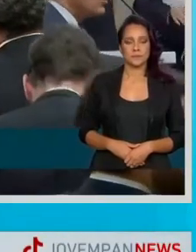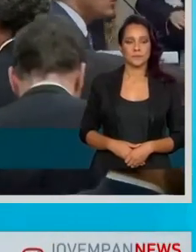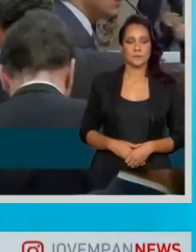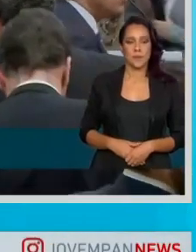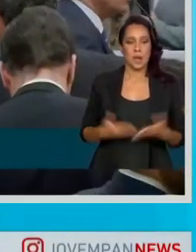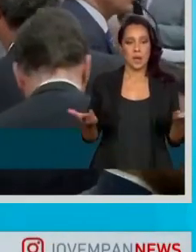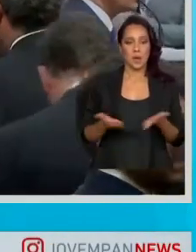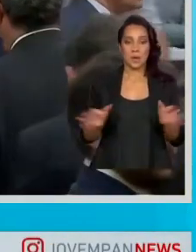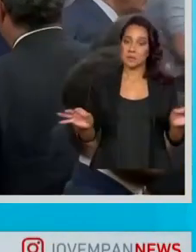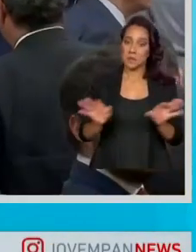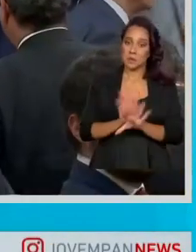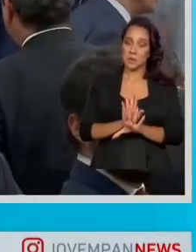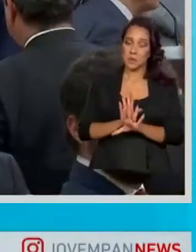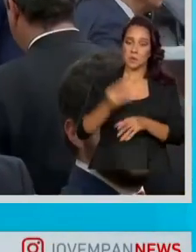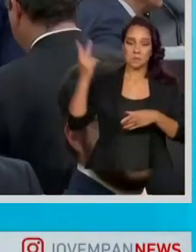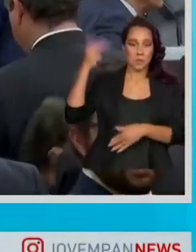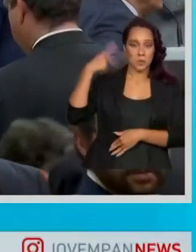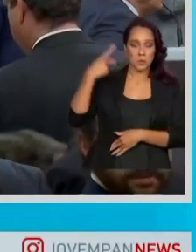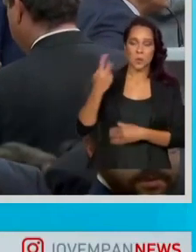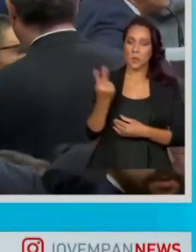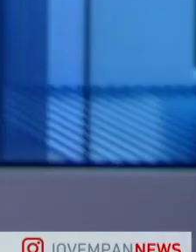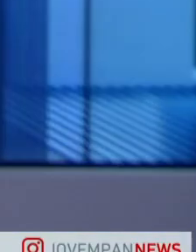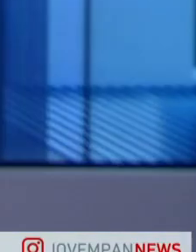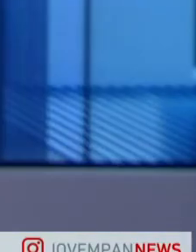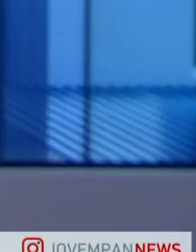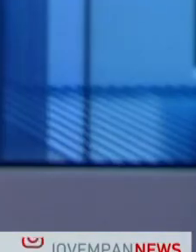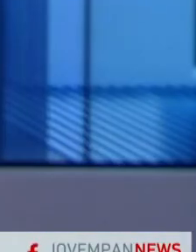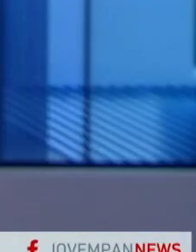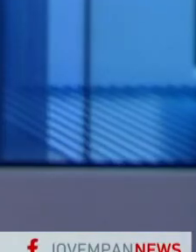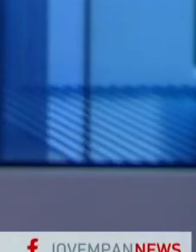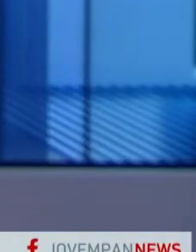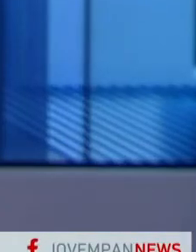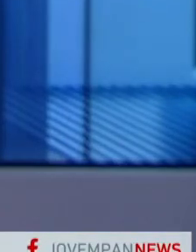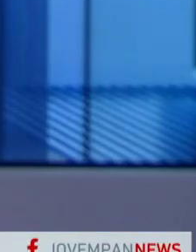da coletiva de imprensa dada conjuntamente pelo presidente brasileiro, Luiz Inácio